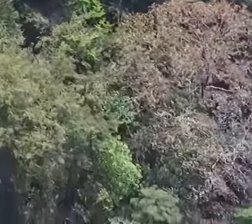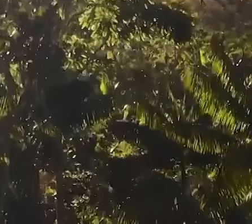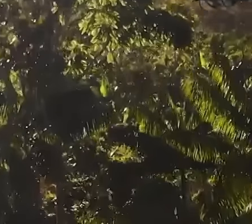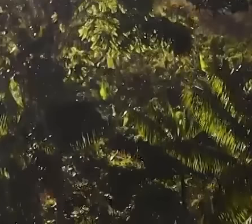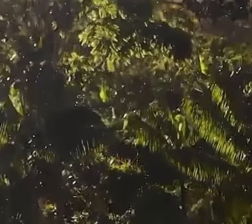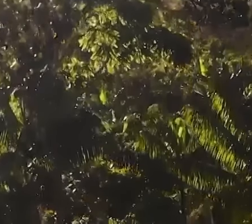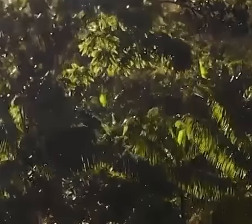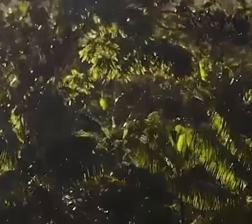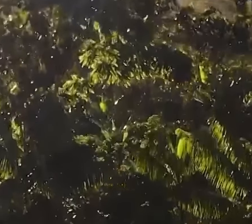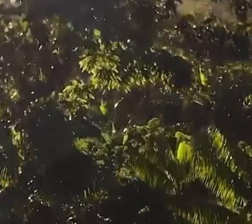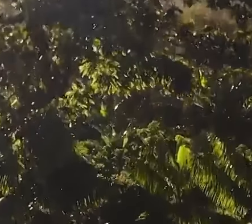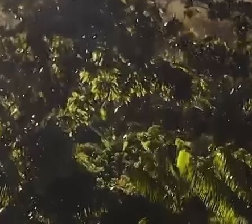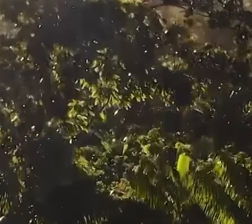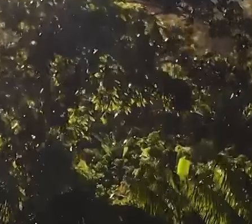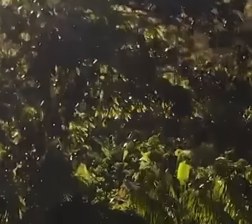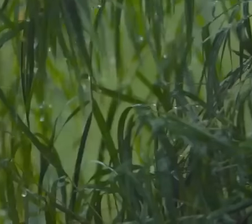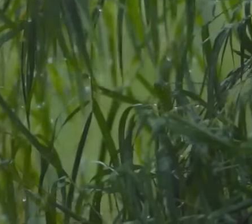Música